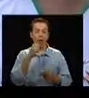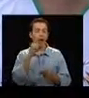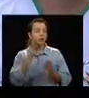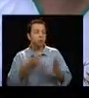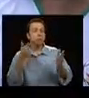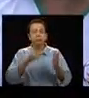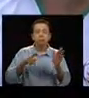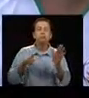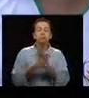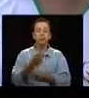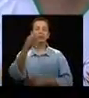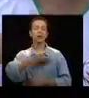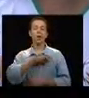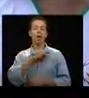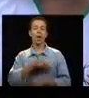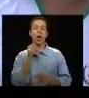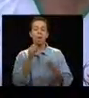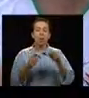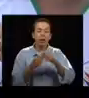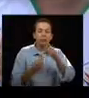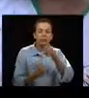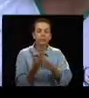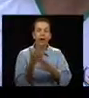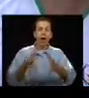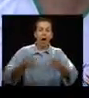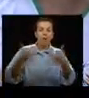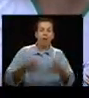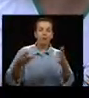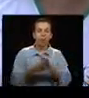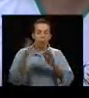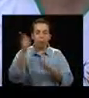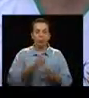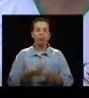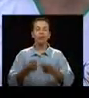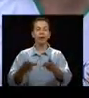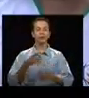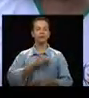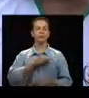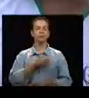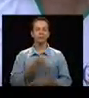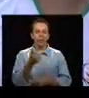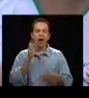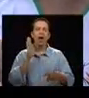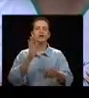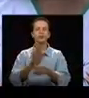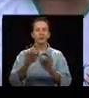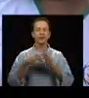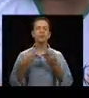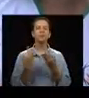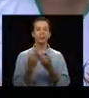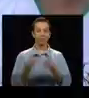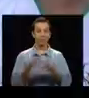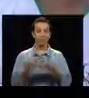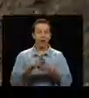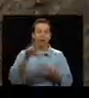ó, a gente ganhou dinheiro, porque eu plantei o coentro, plantei alface, plantei isso aqui. E aí eles vendem isso e ganham